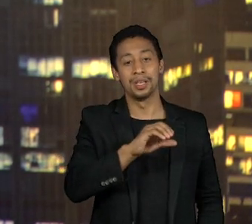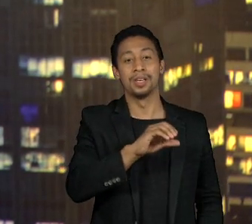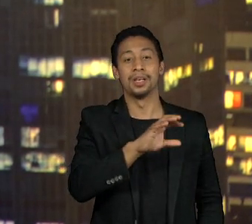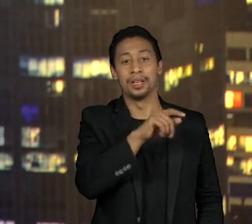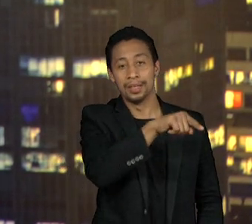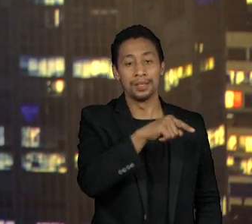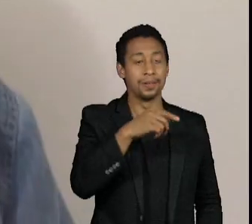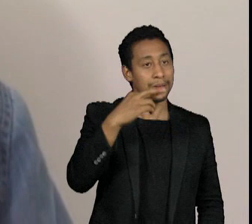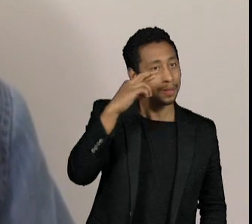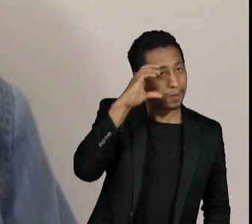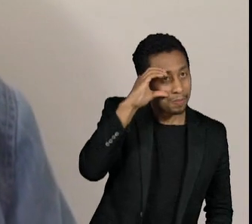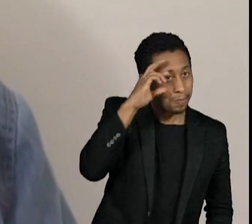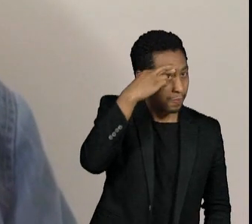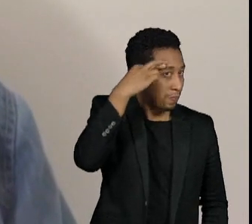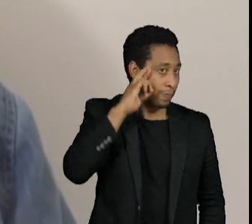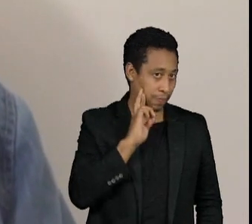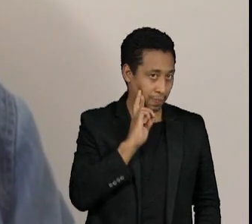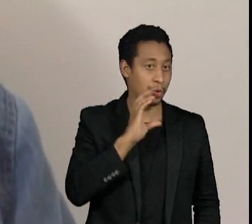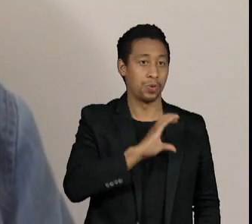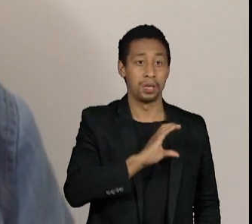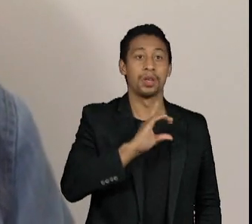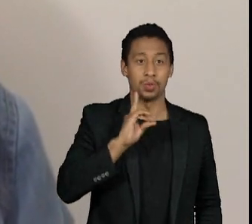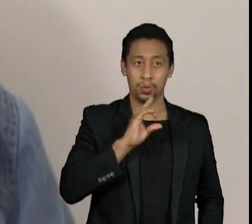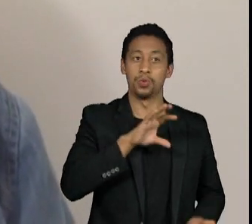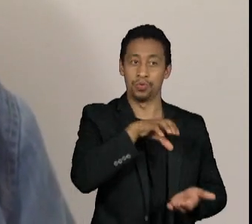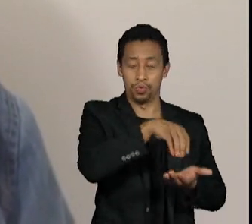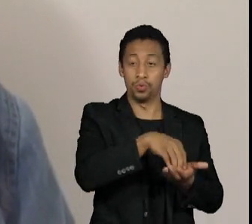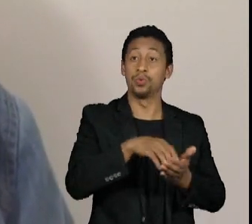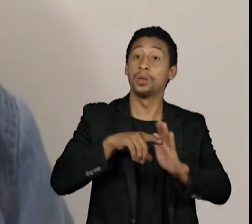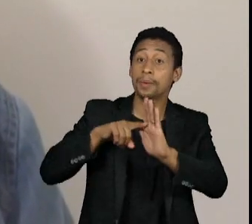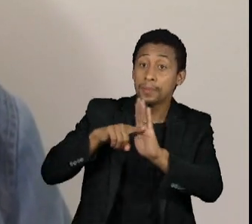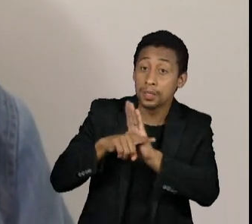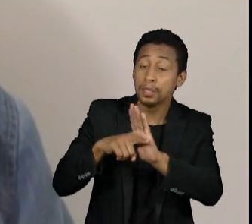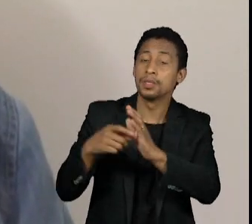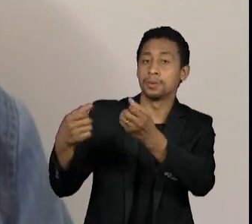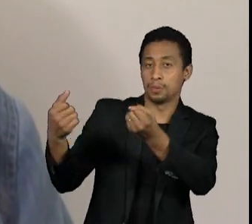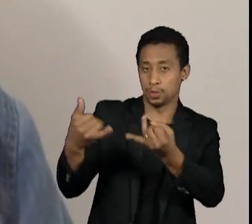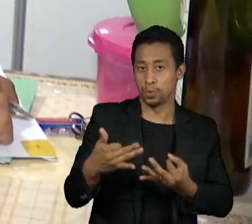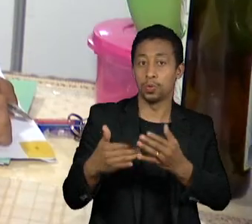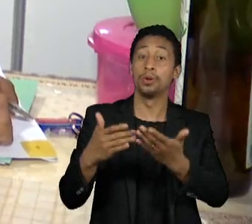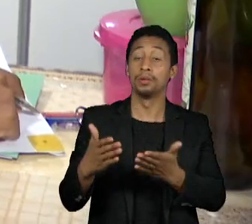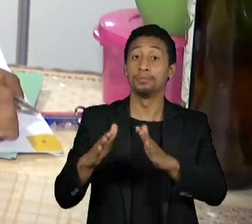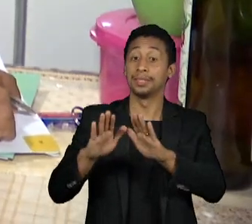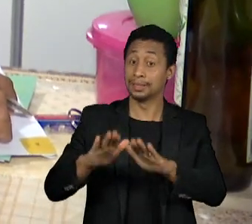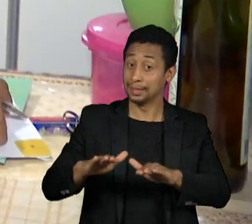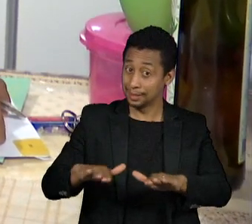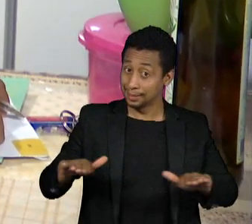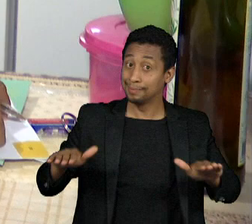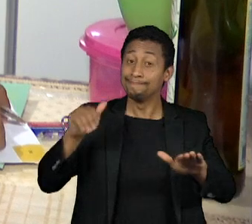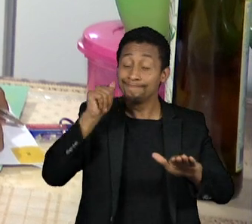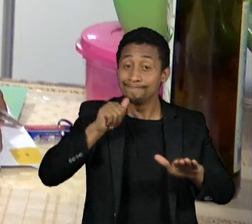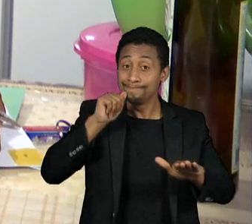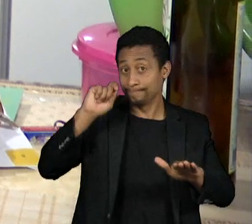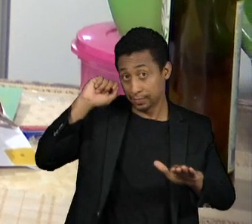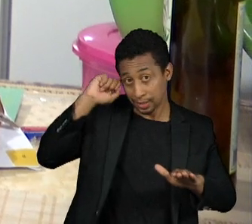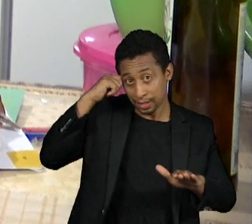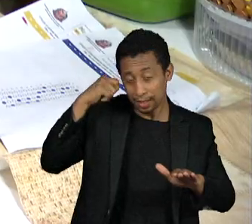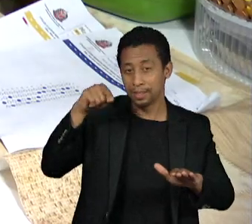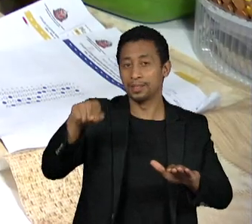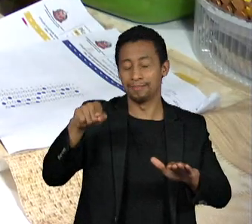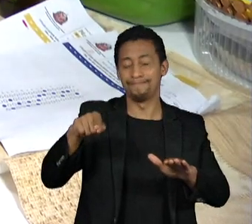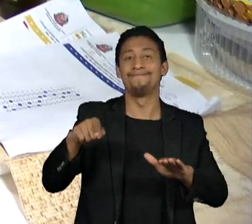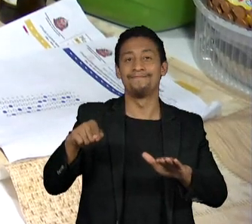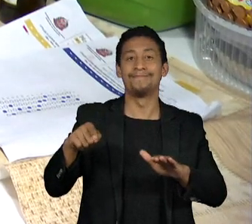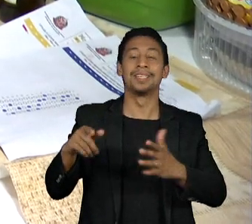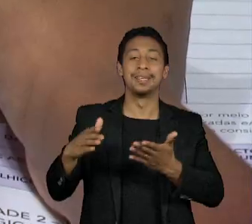do Instituto. A pesquisa revelou que, dentro do grupo de estudantes pesquisados, as meninas negras foram as que tiveram